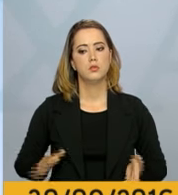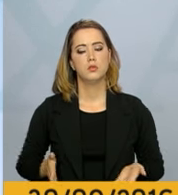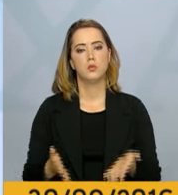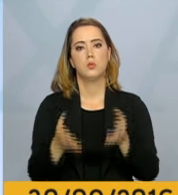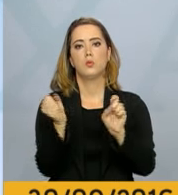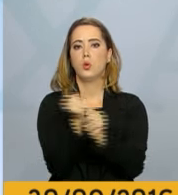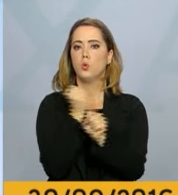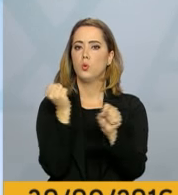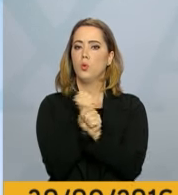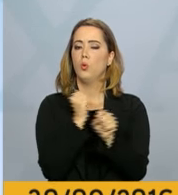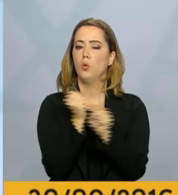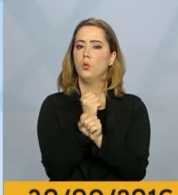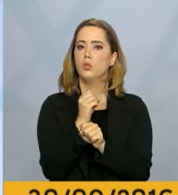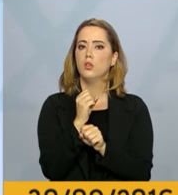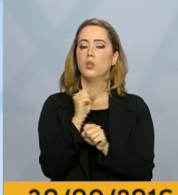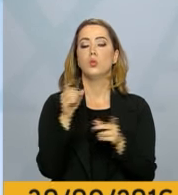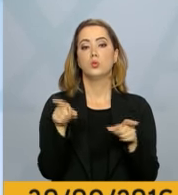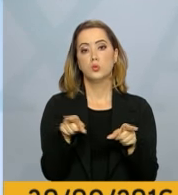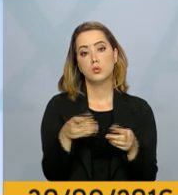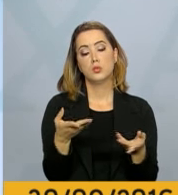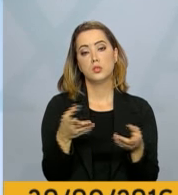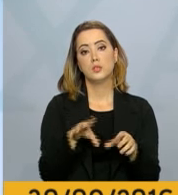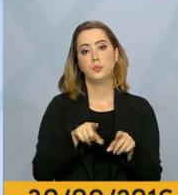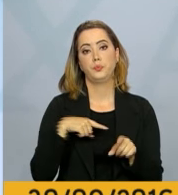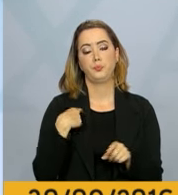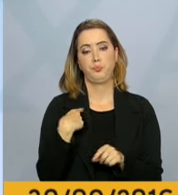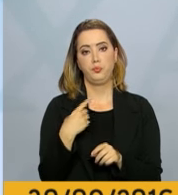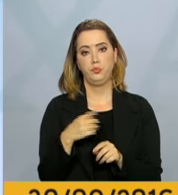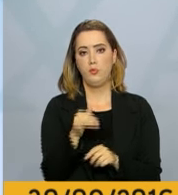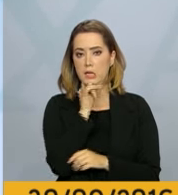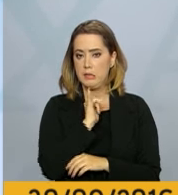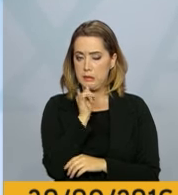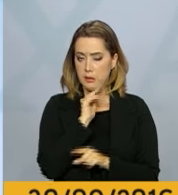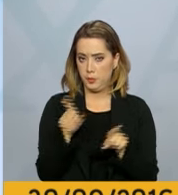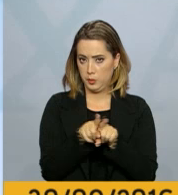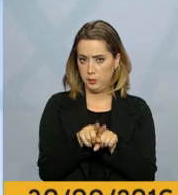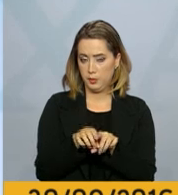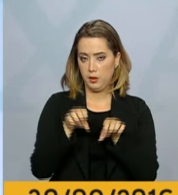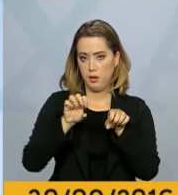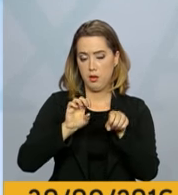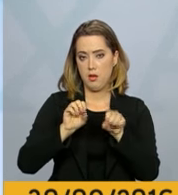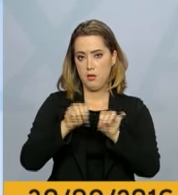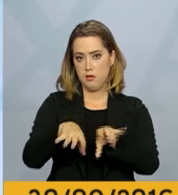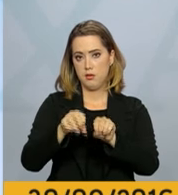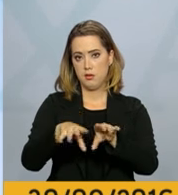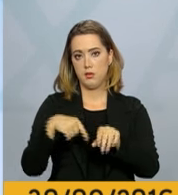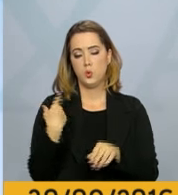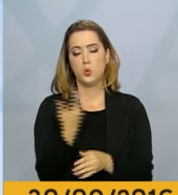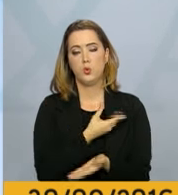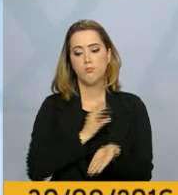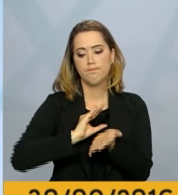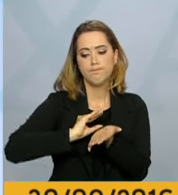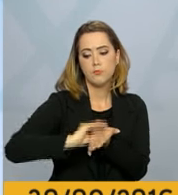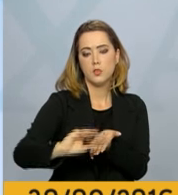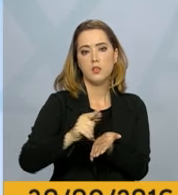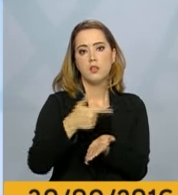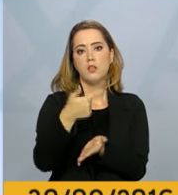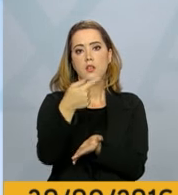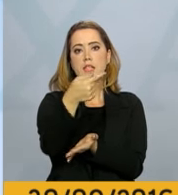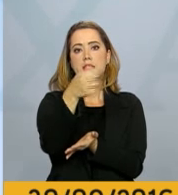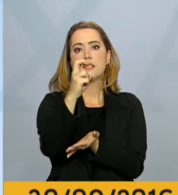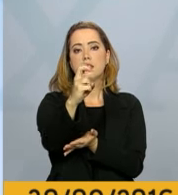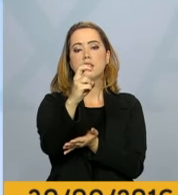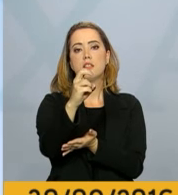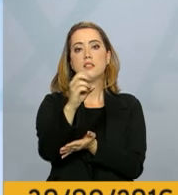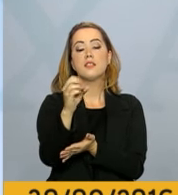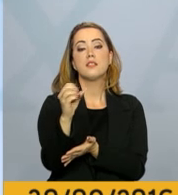civil. Na educação, por exemplo, nós liberamos para esse segundo semestre de 2016 75 mil novas vagas